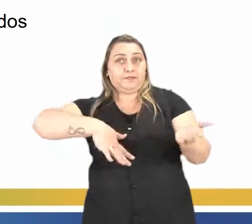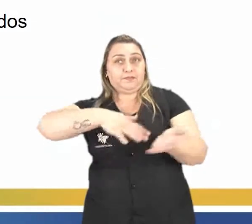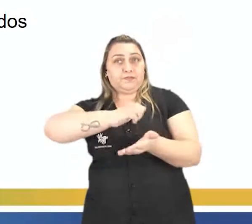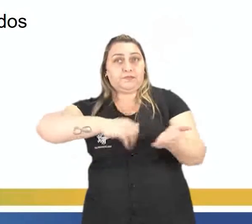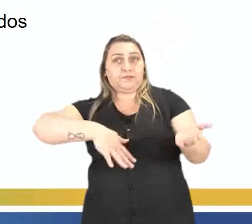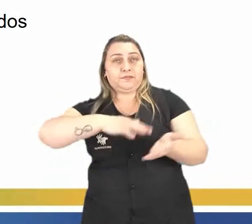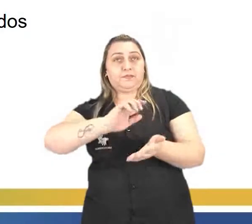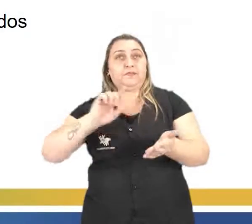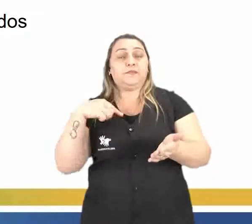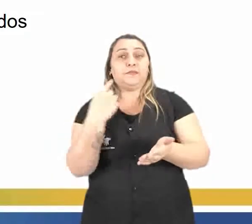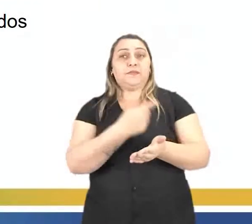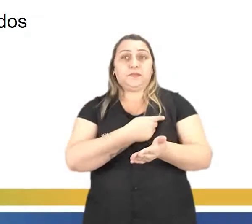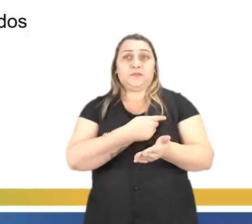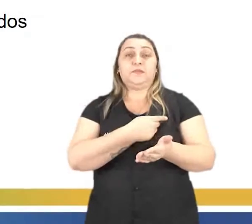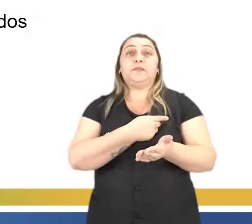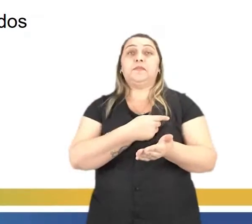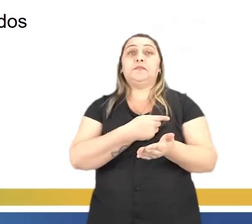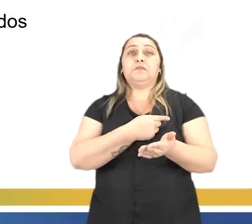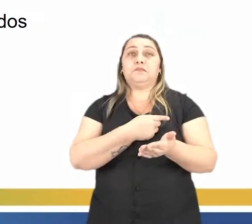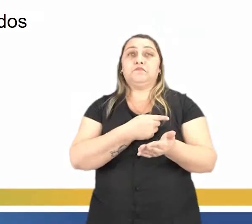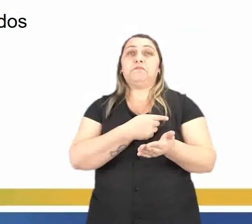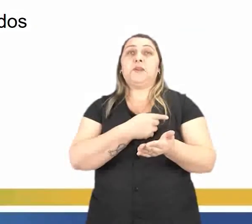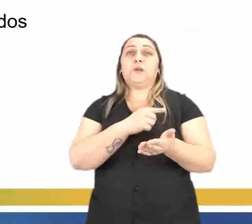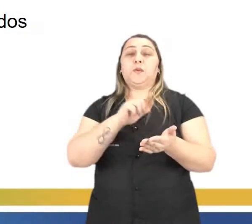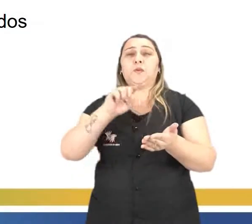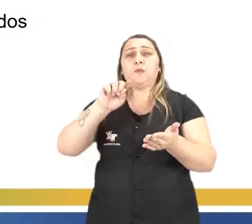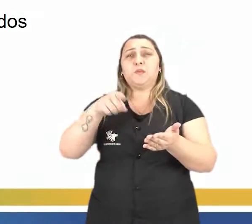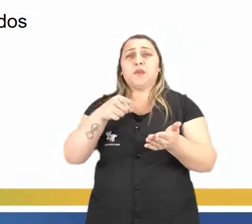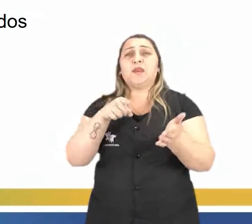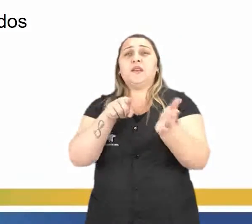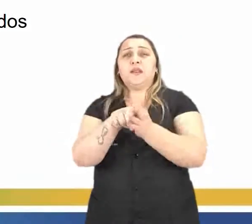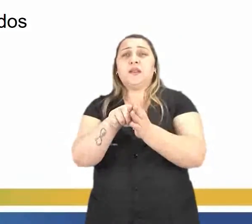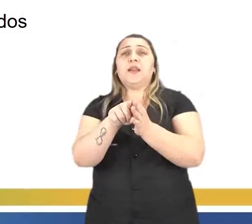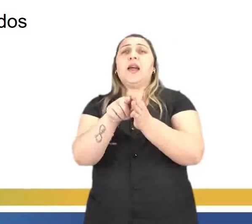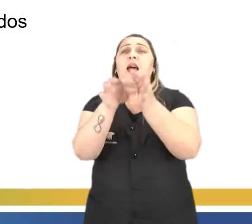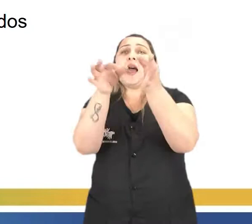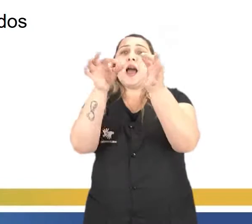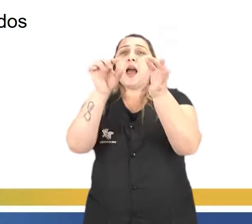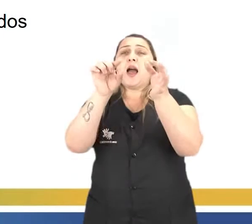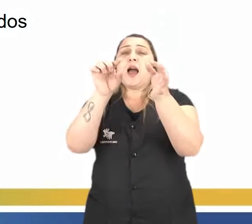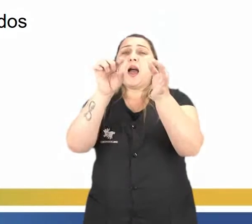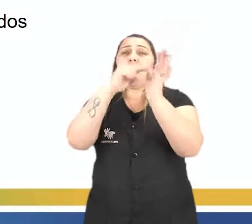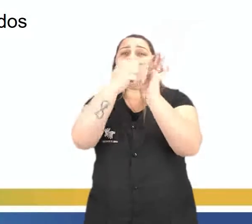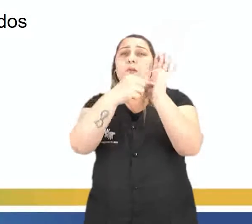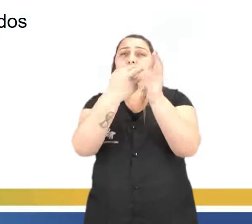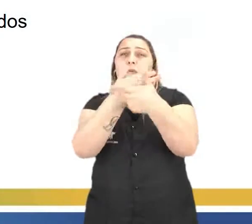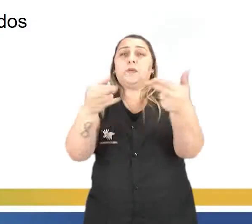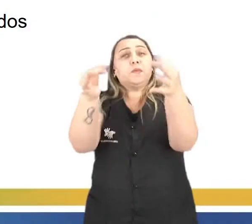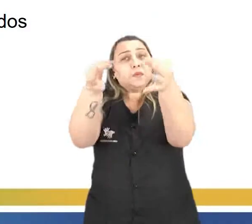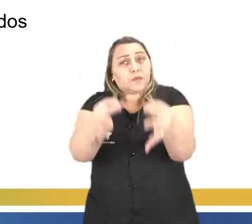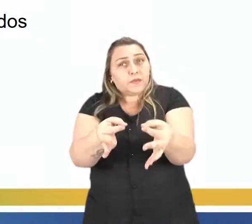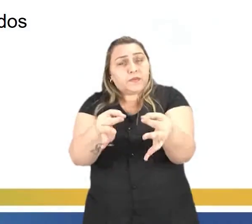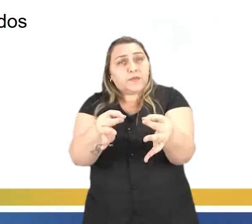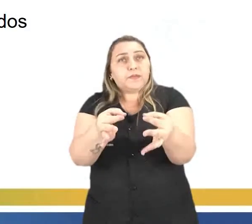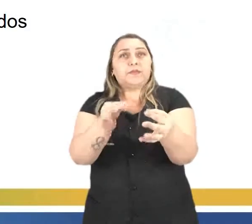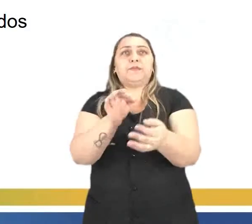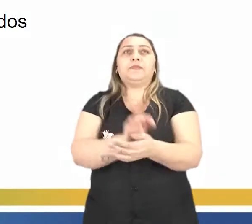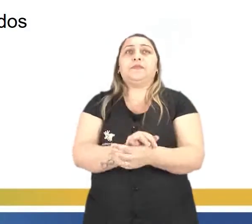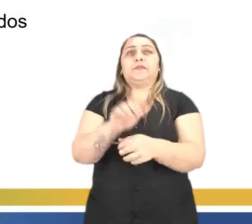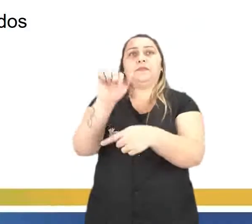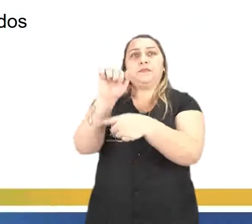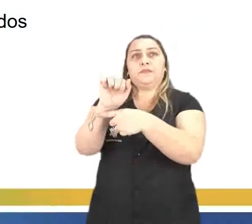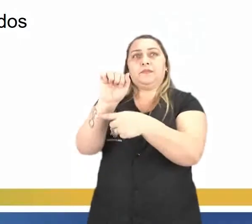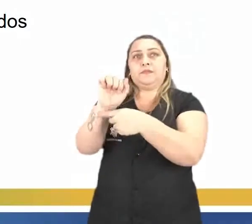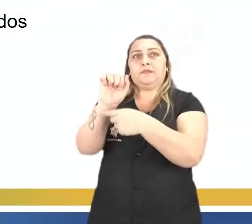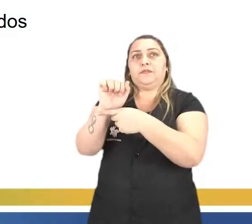exercício, nós vamos assinalar as alternativas em que a pontuação ela está correta. Tá bom? Aí nós temos a